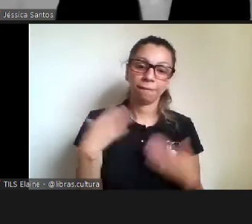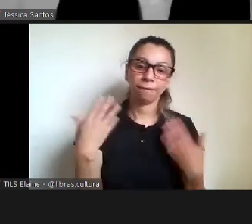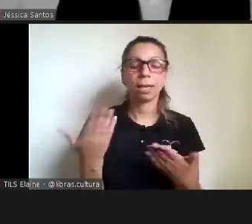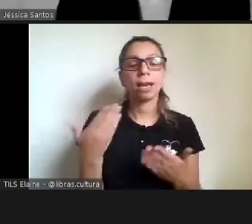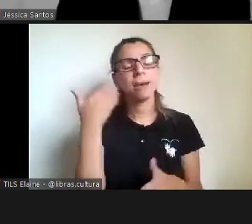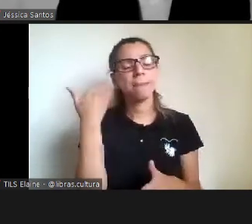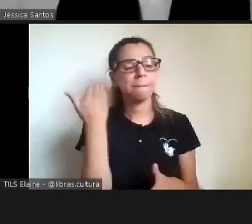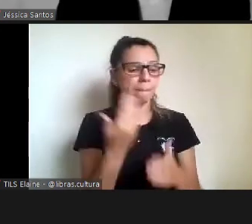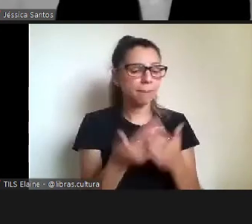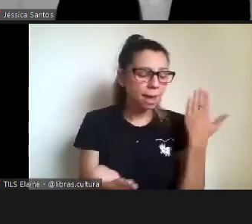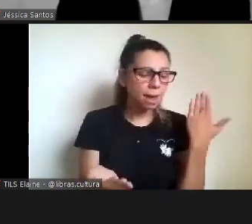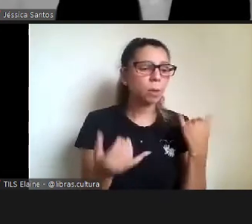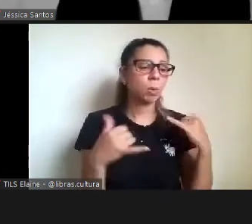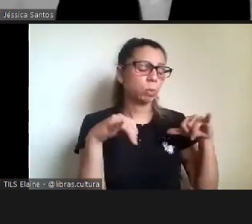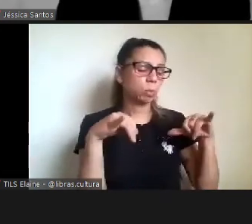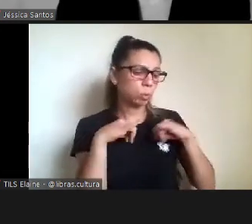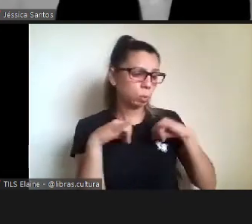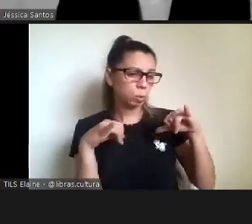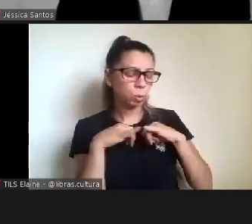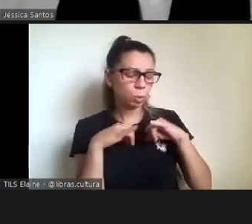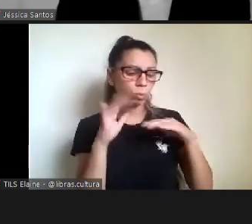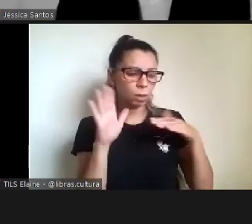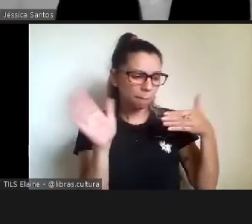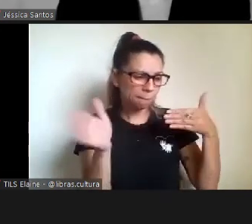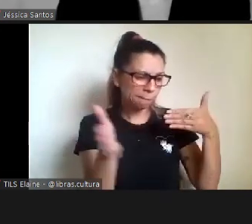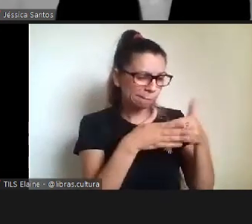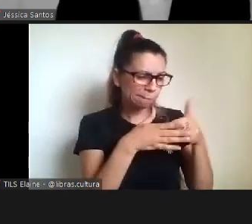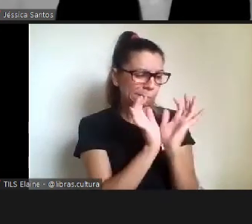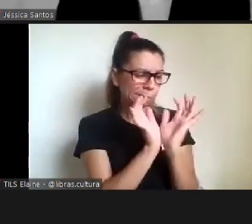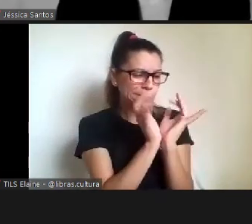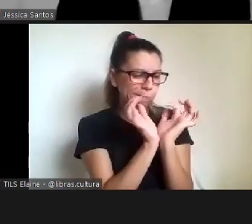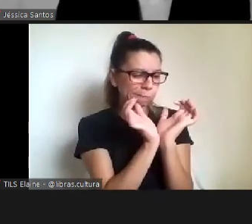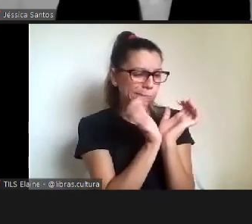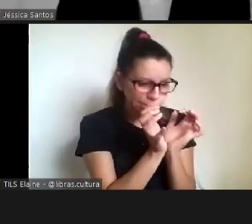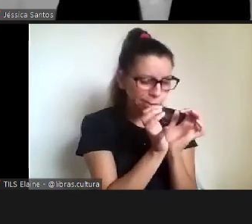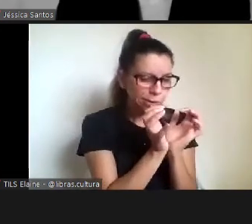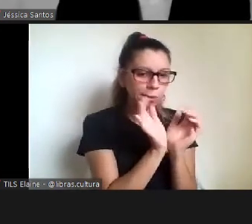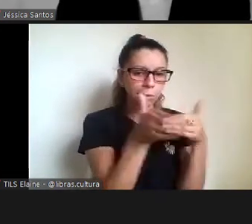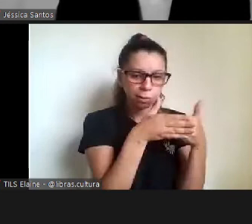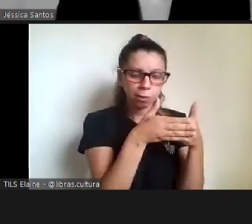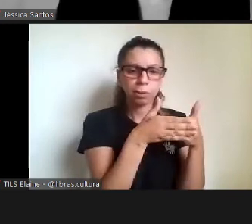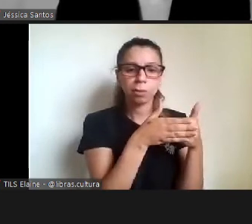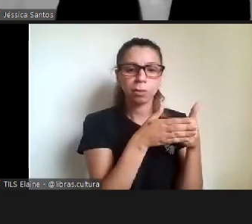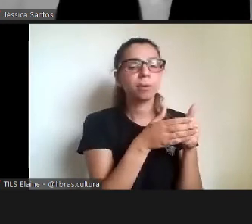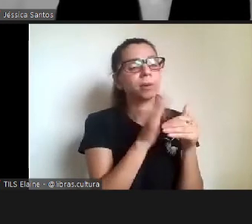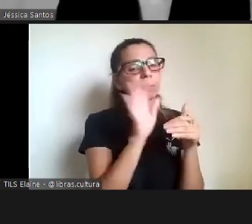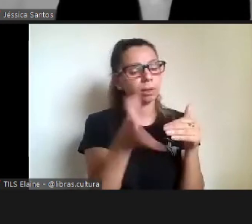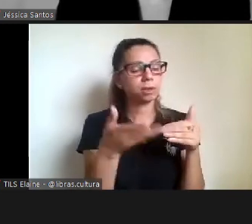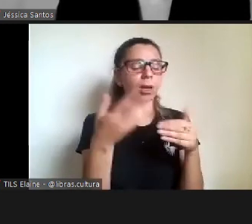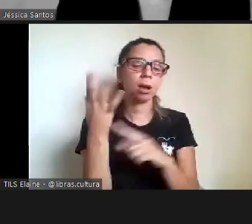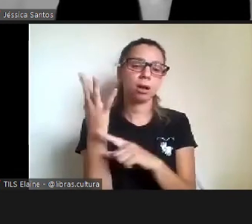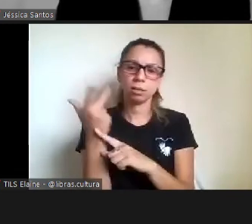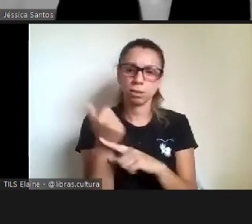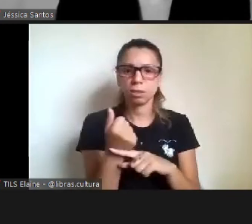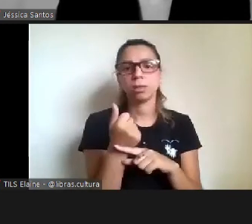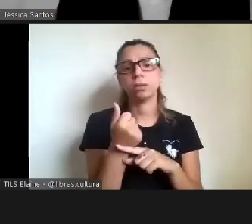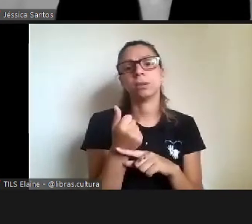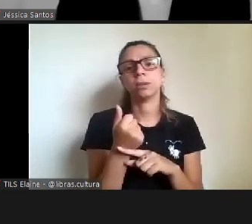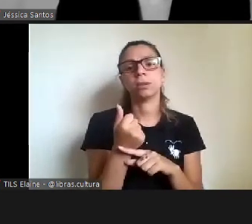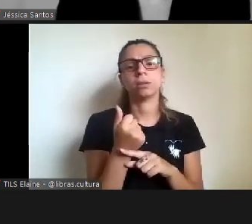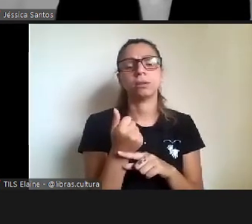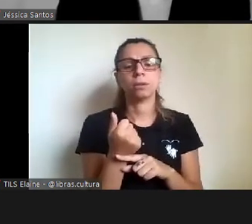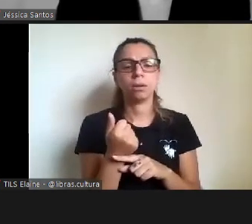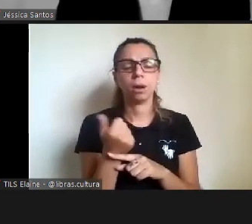perda, o que era sofrimento, bloqueio e tudo isso, pelas coisas que os artistas todos passaram, e